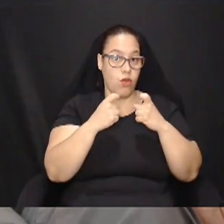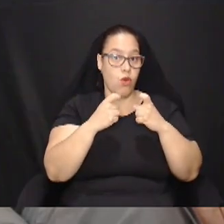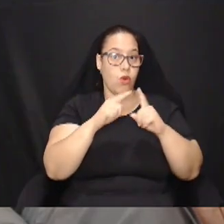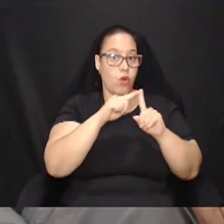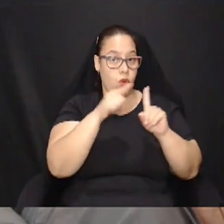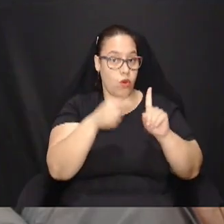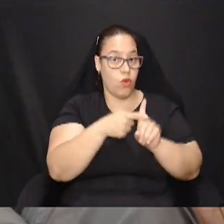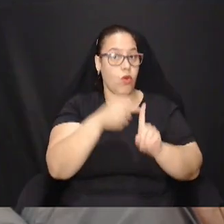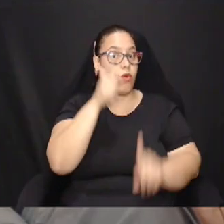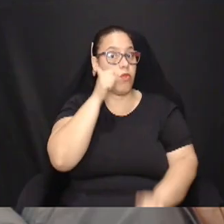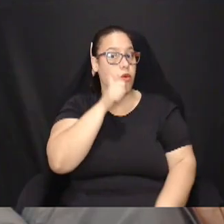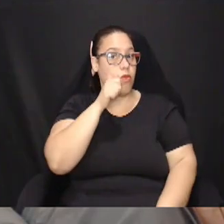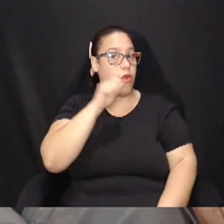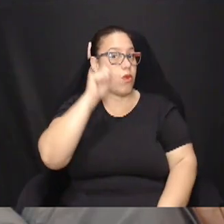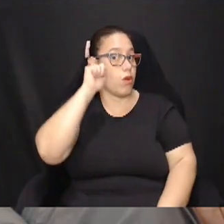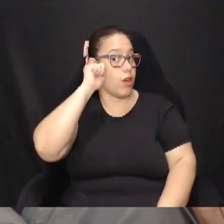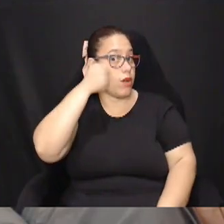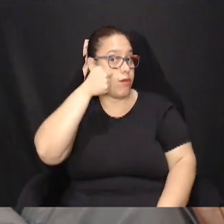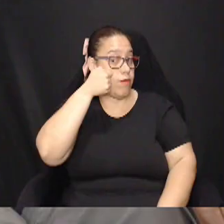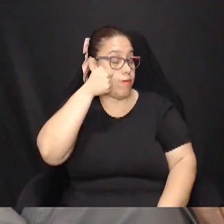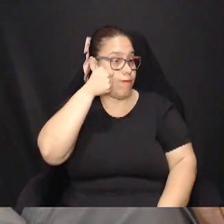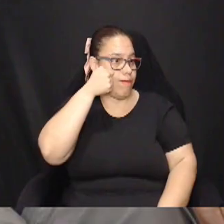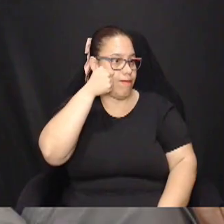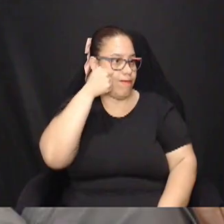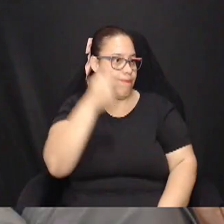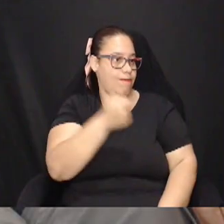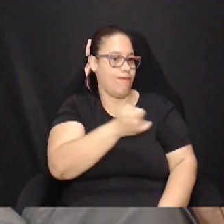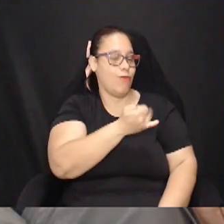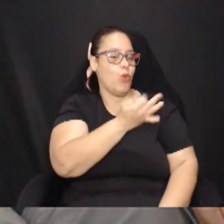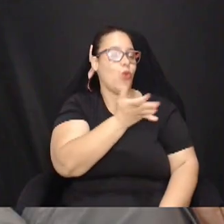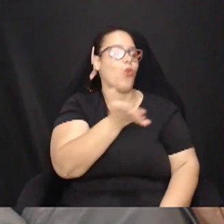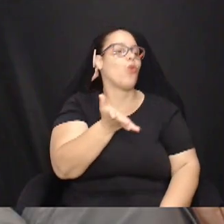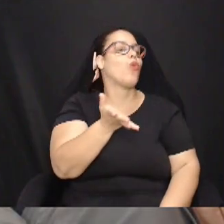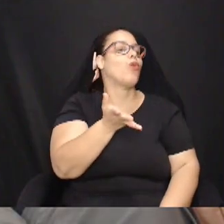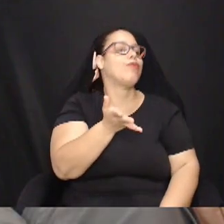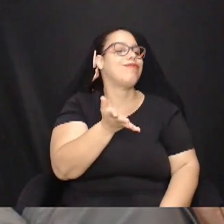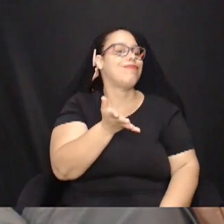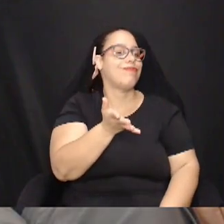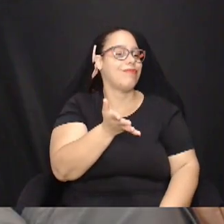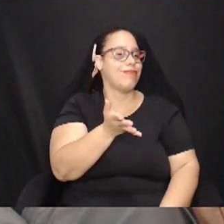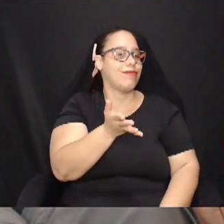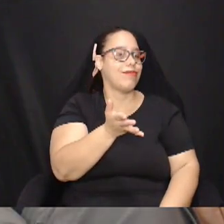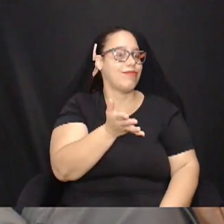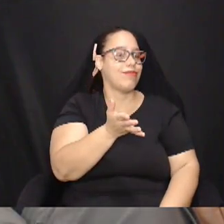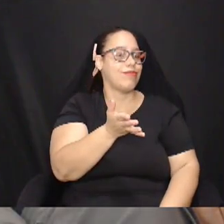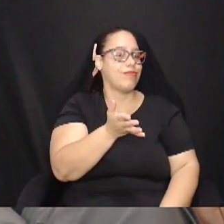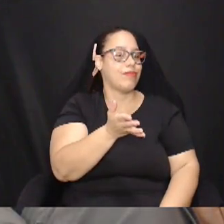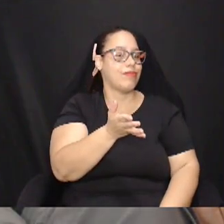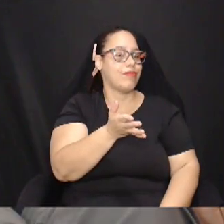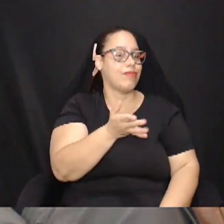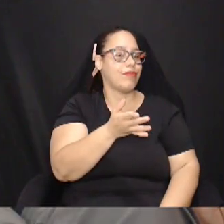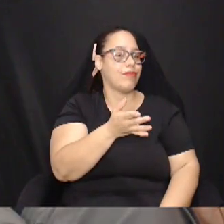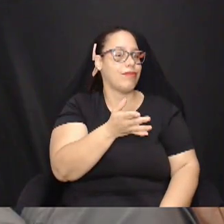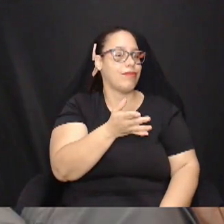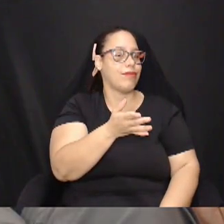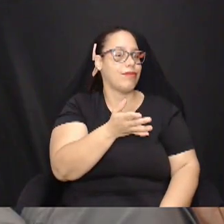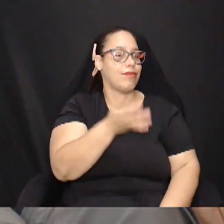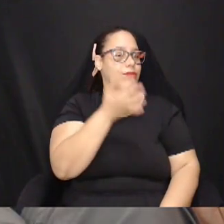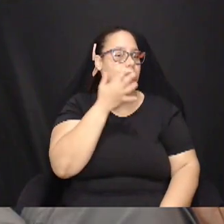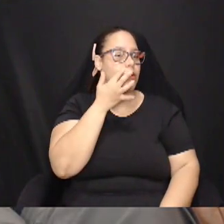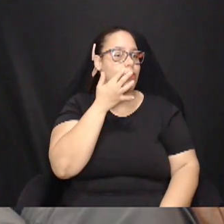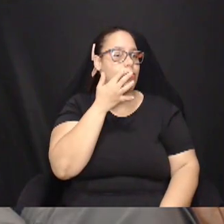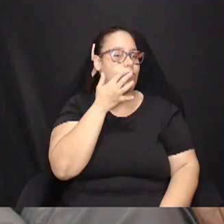negras. E o quanto que isso está afastando também o nosso lugar